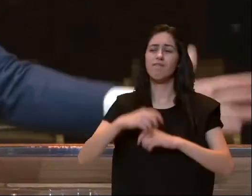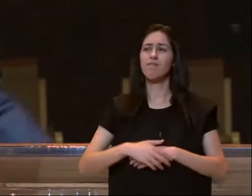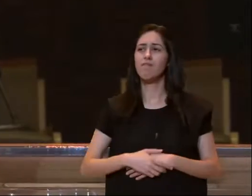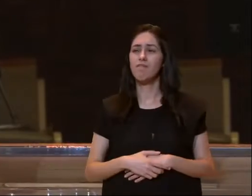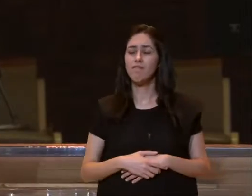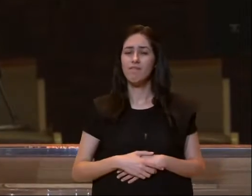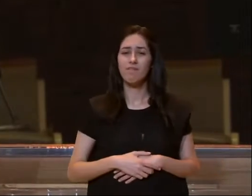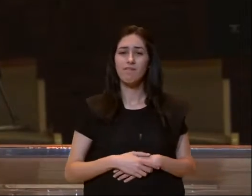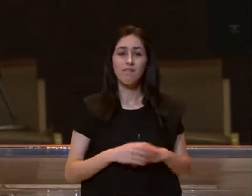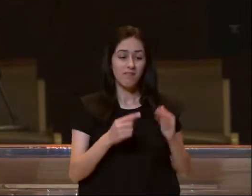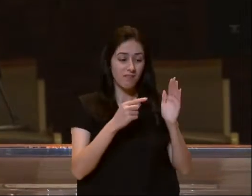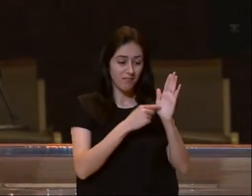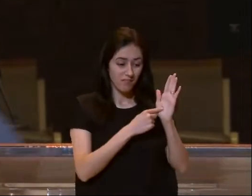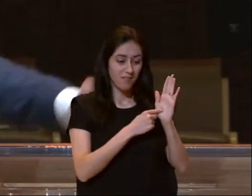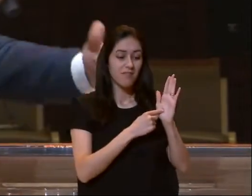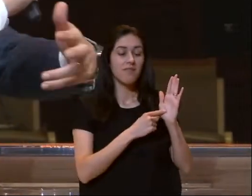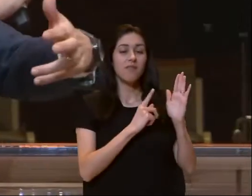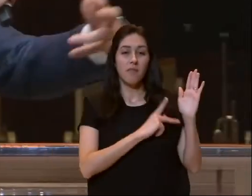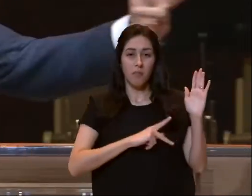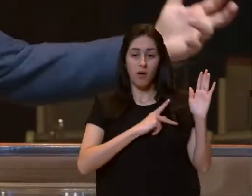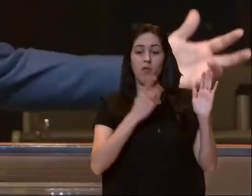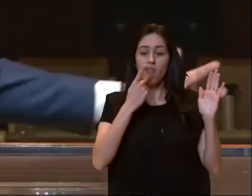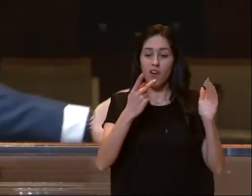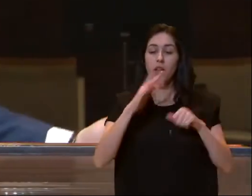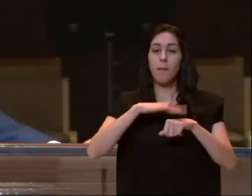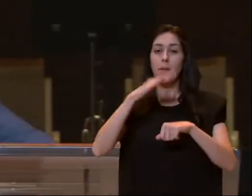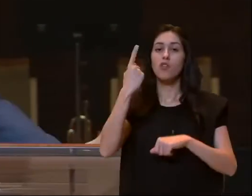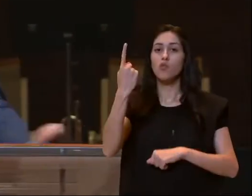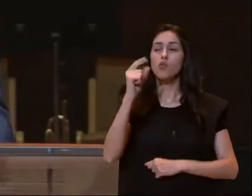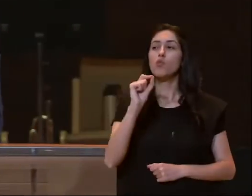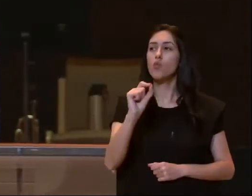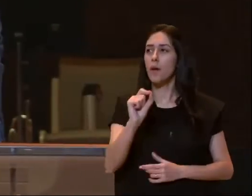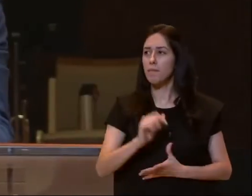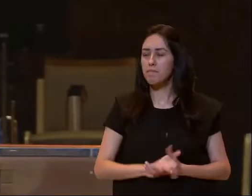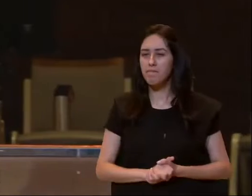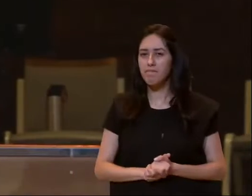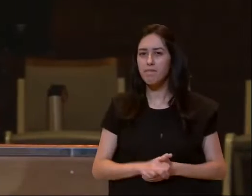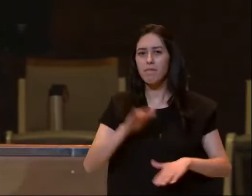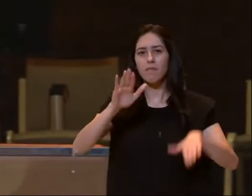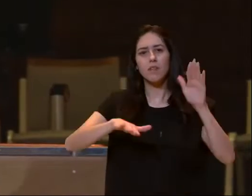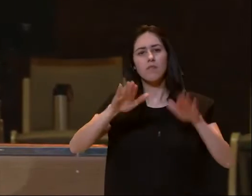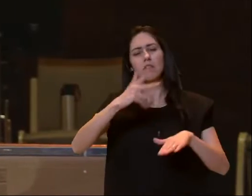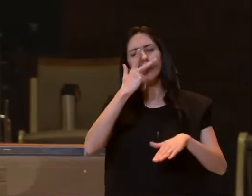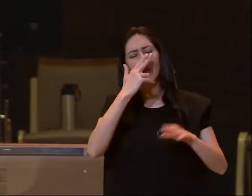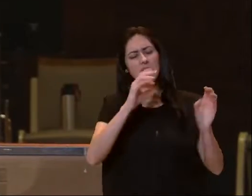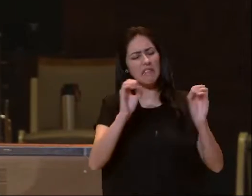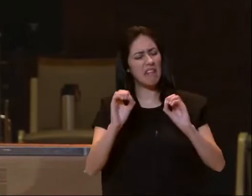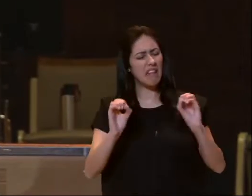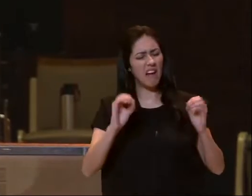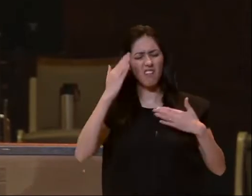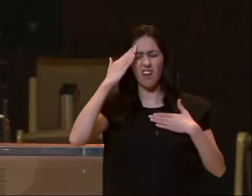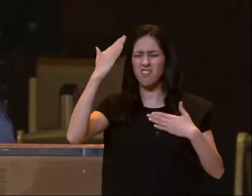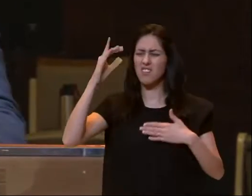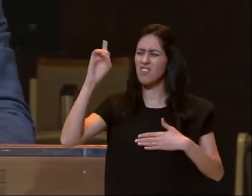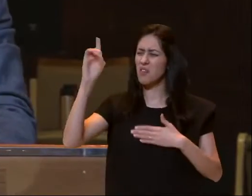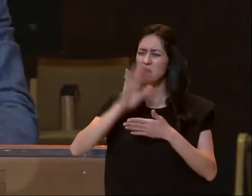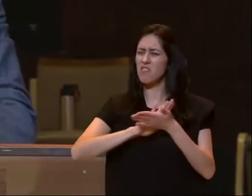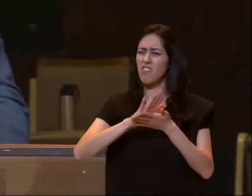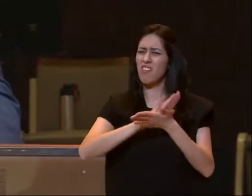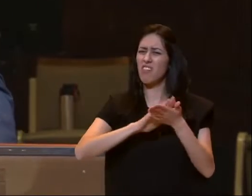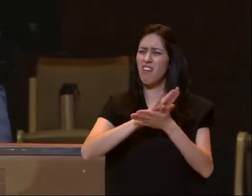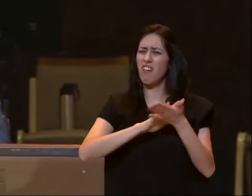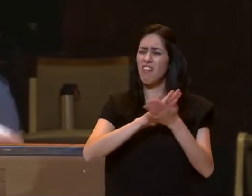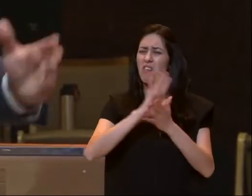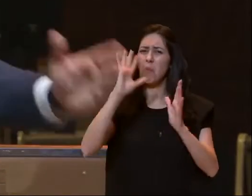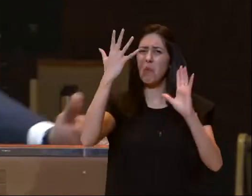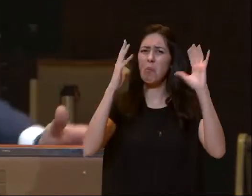Ele vai dar outro motivo, ainda que pareça não ter nada para agradecer. Lembre, você